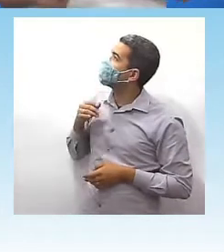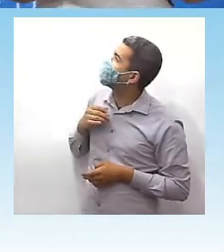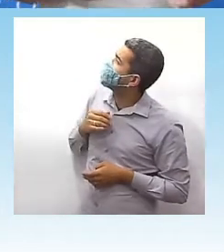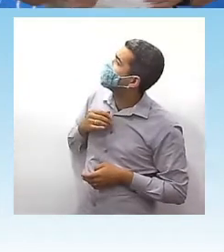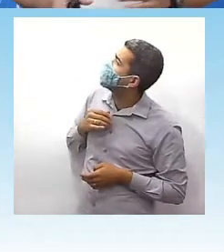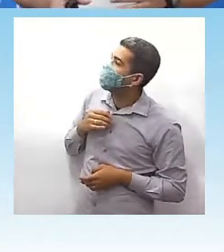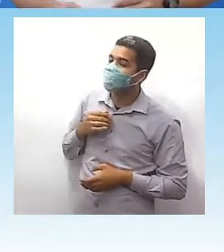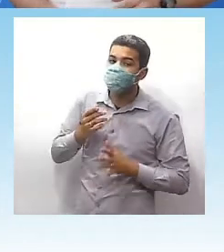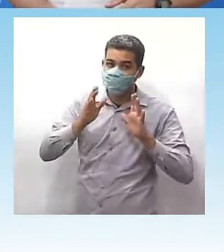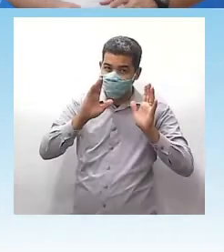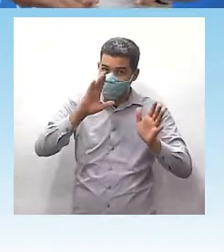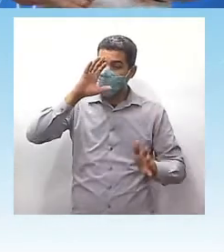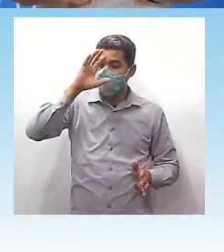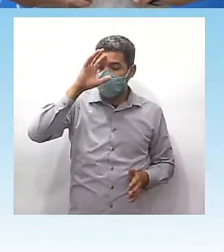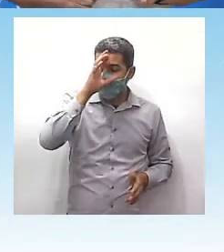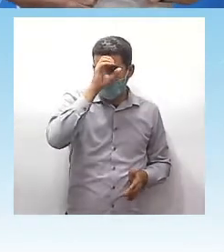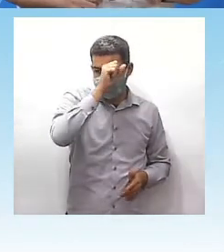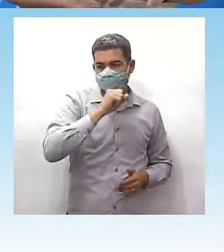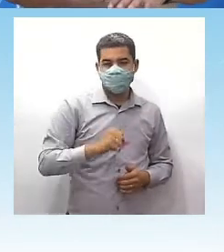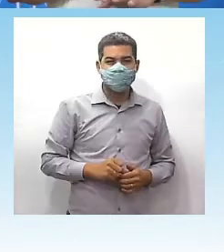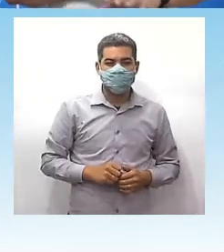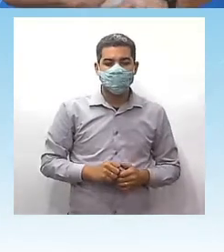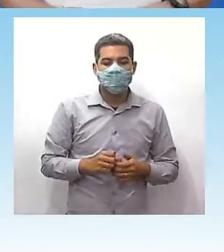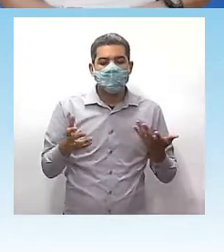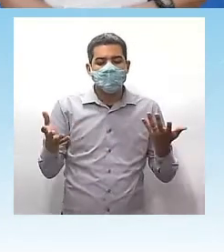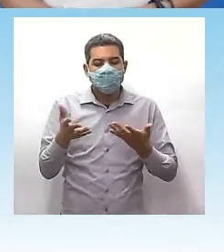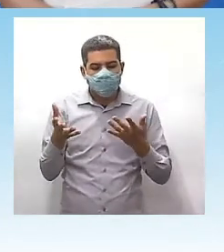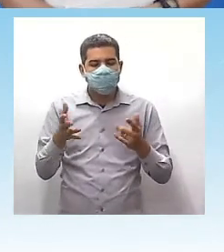conglomerada e estratificada. Nós vamos mostrar um